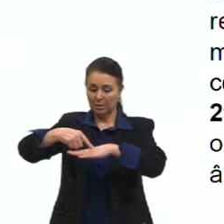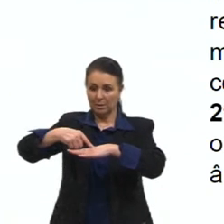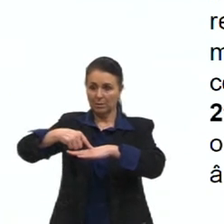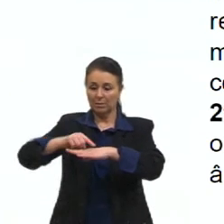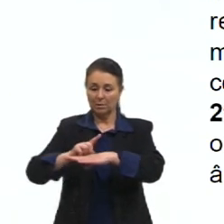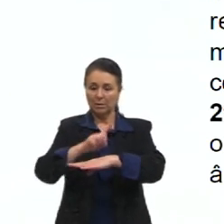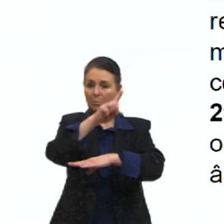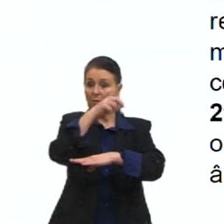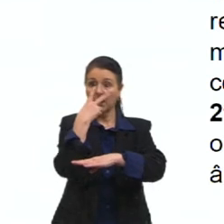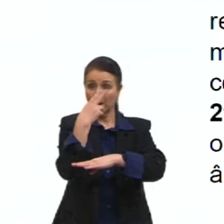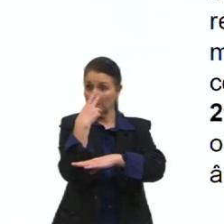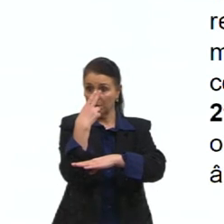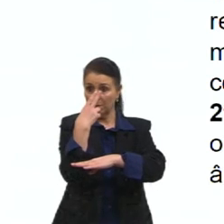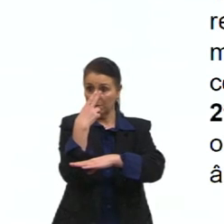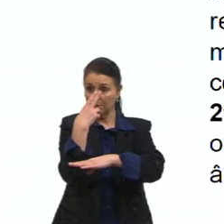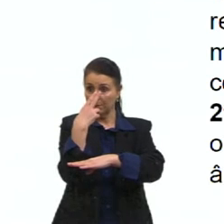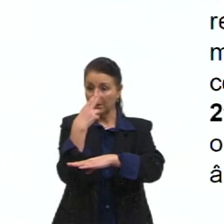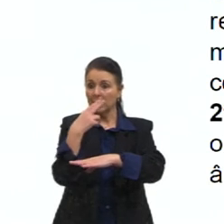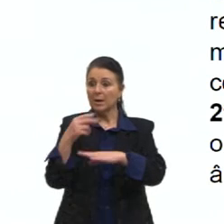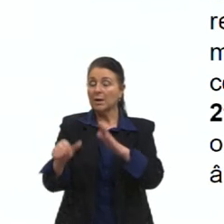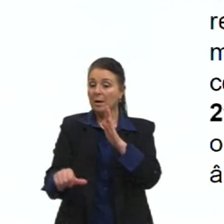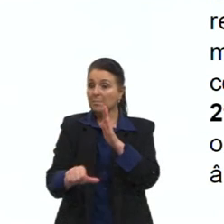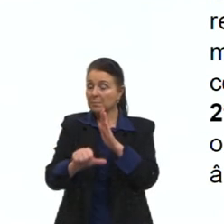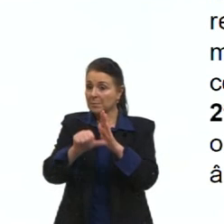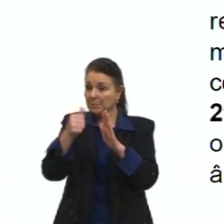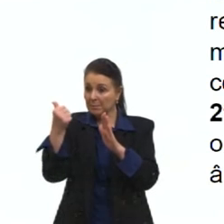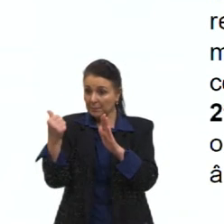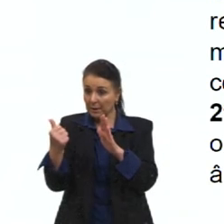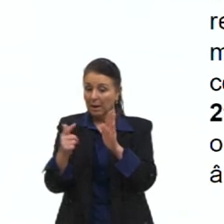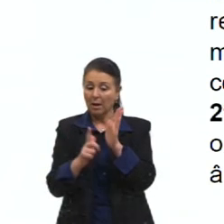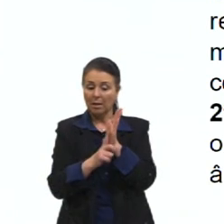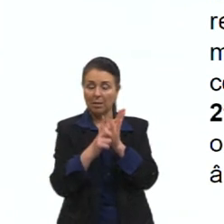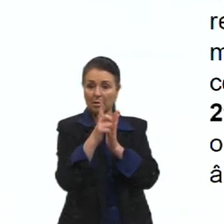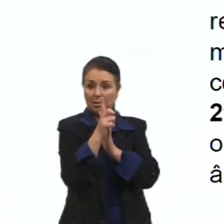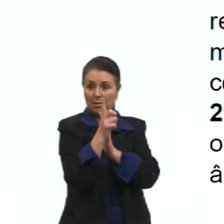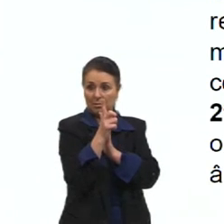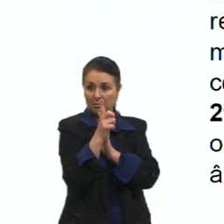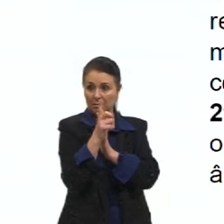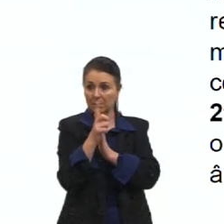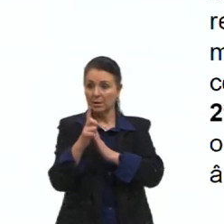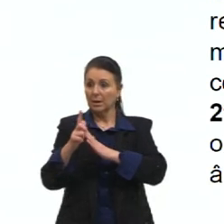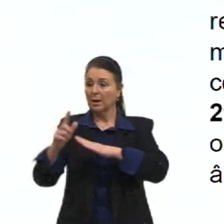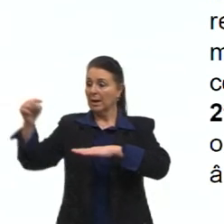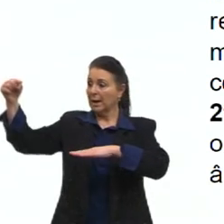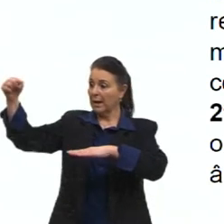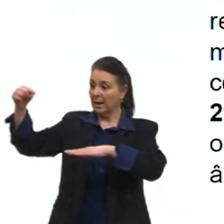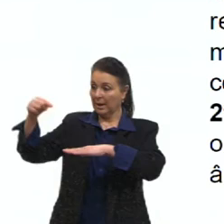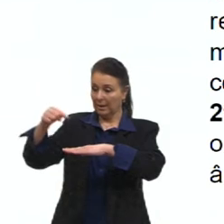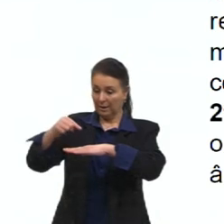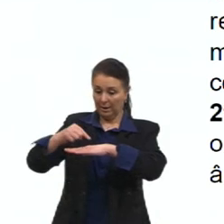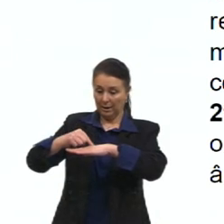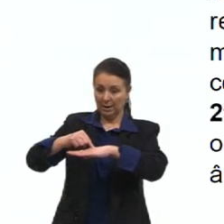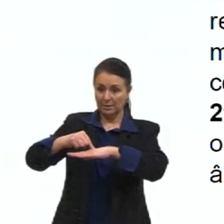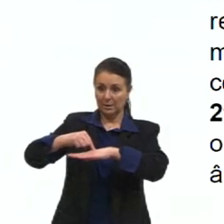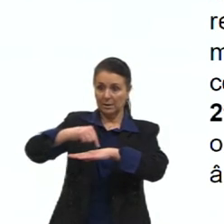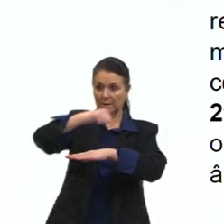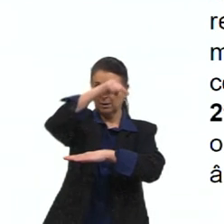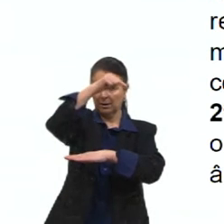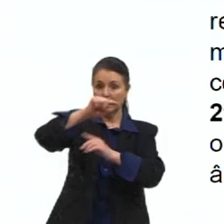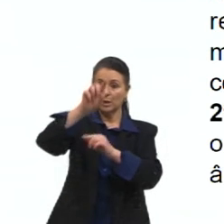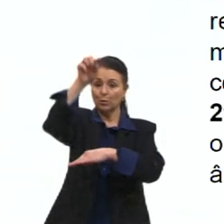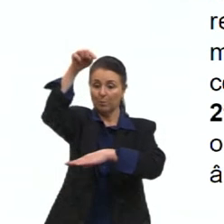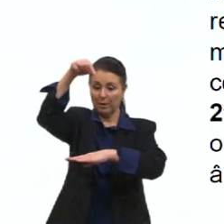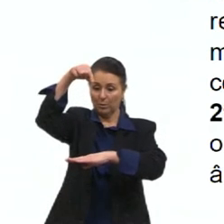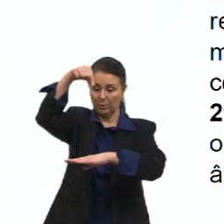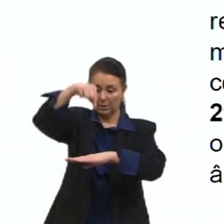tá? E a primeira lei, então, está relacionada que a onda incidente, a onda refletida e a reta normal, que é esse risco no